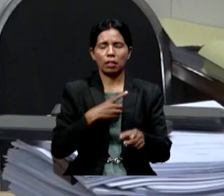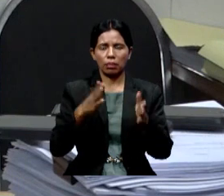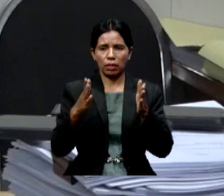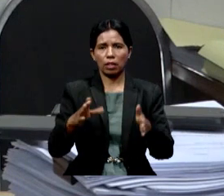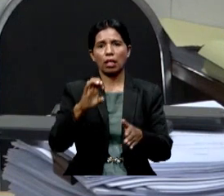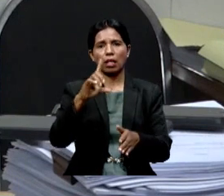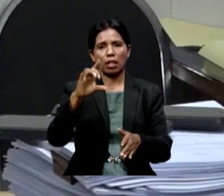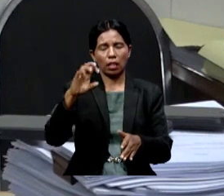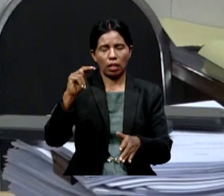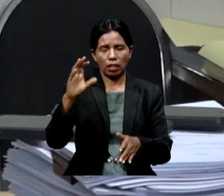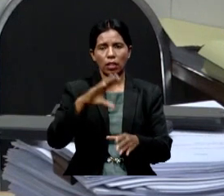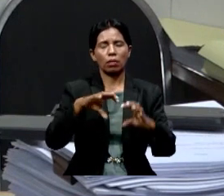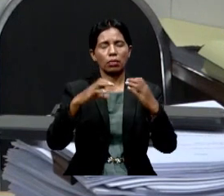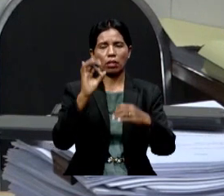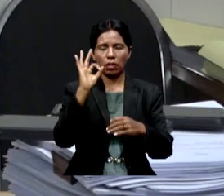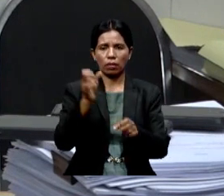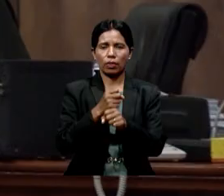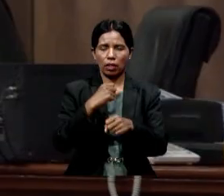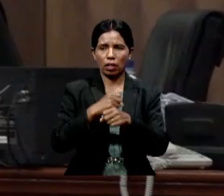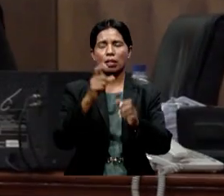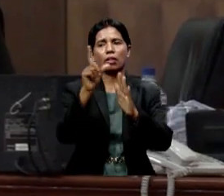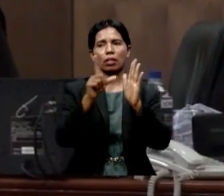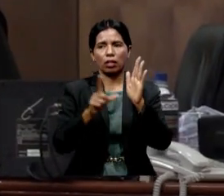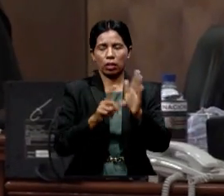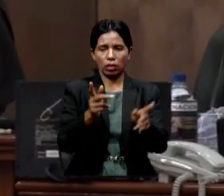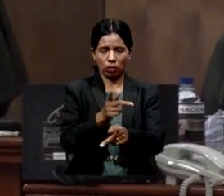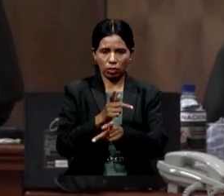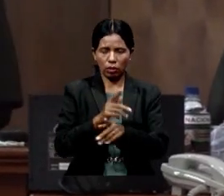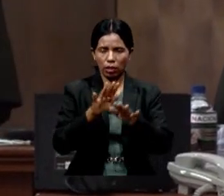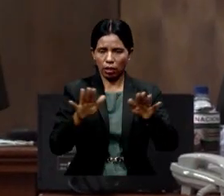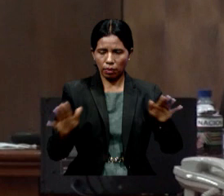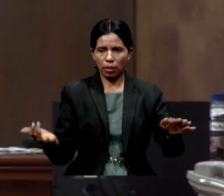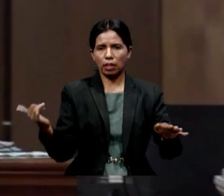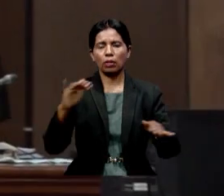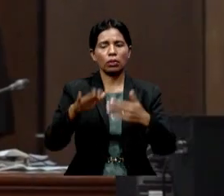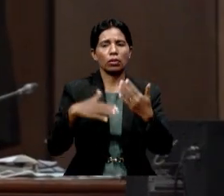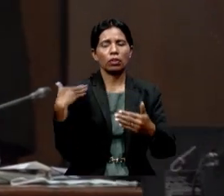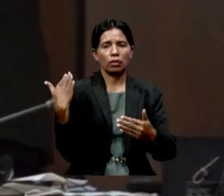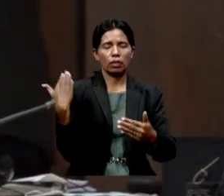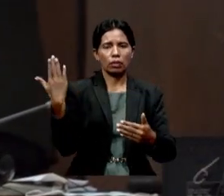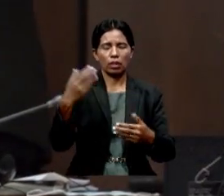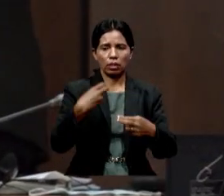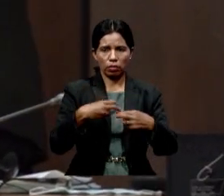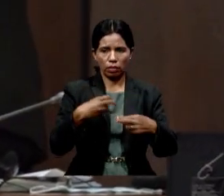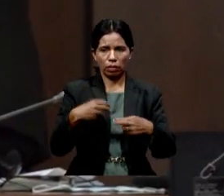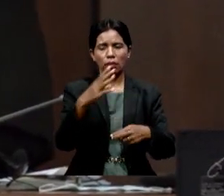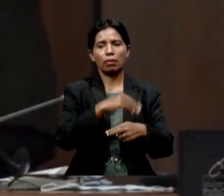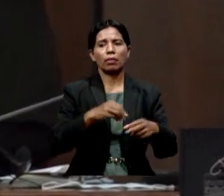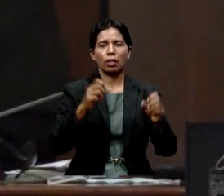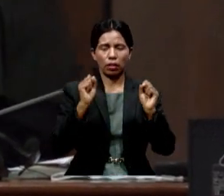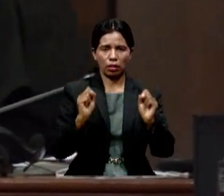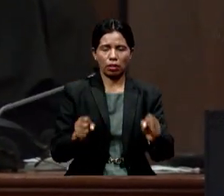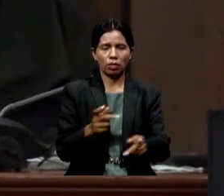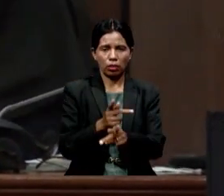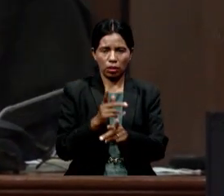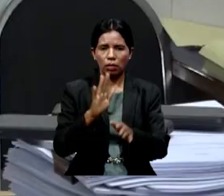Martins Hateten, Comissão EFI, haloona lei atu protese labarik no jovem sira. Ia perigo no nebele protese labarik